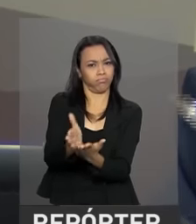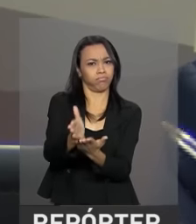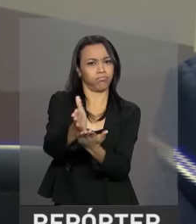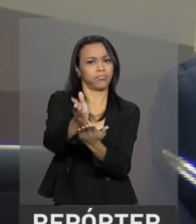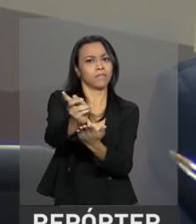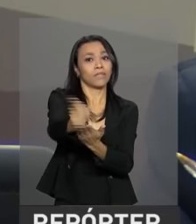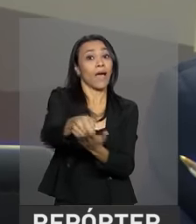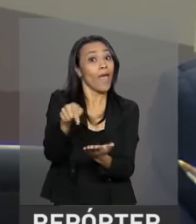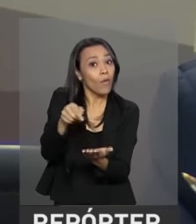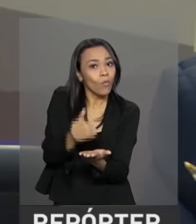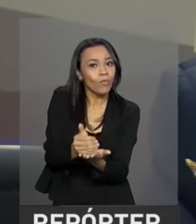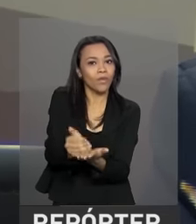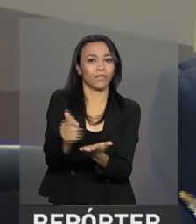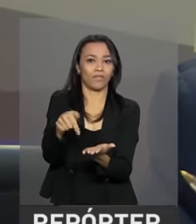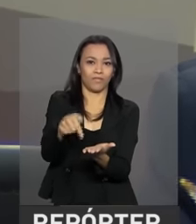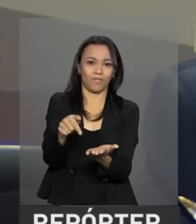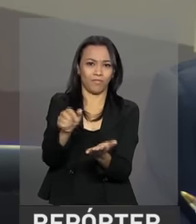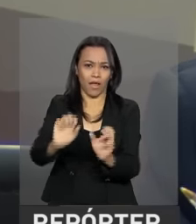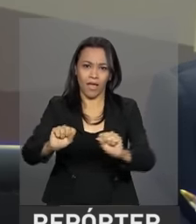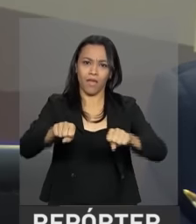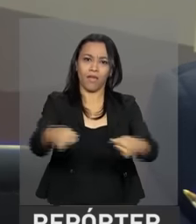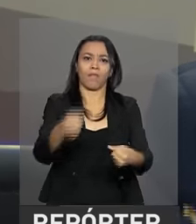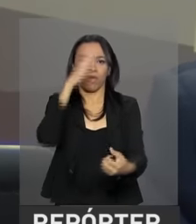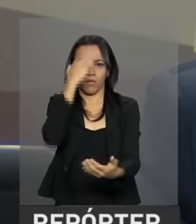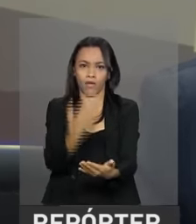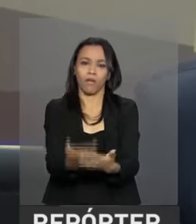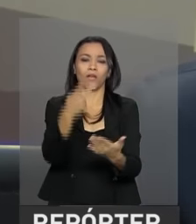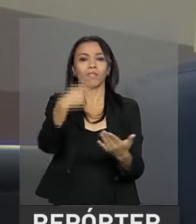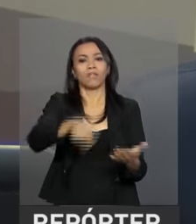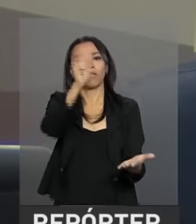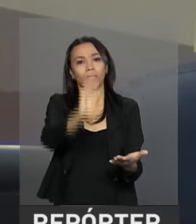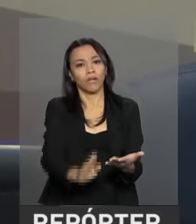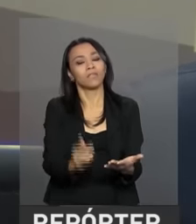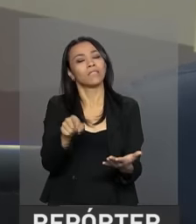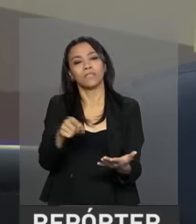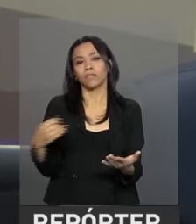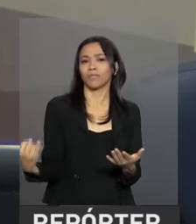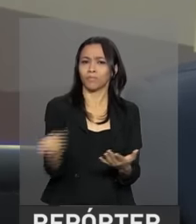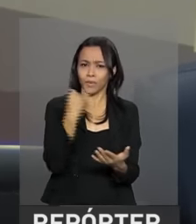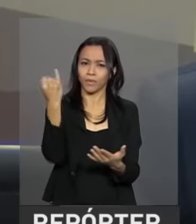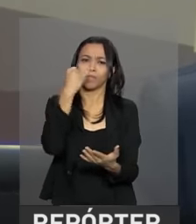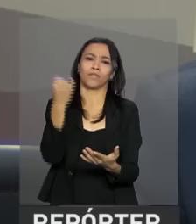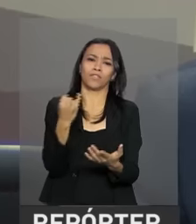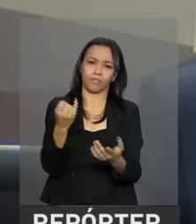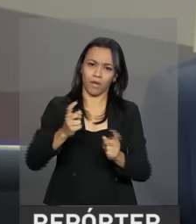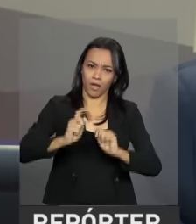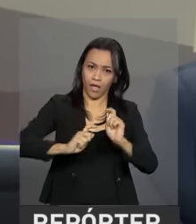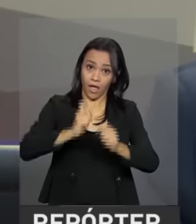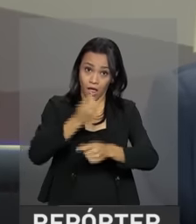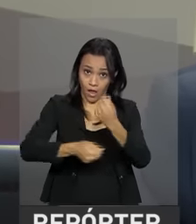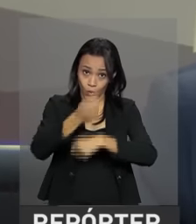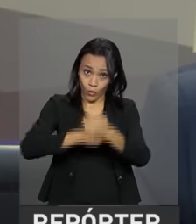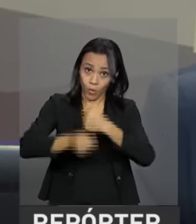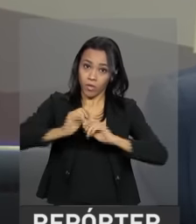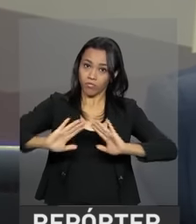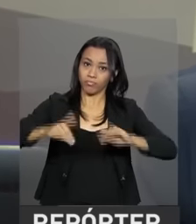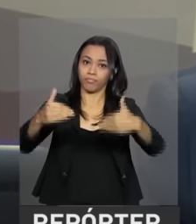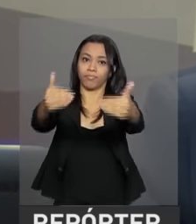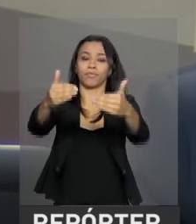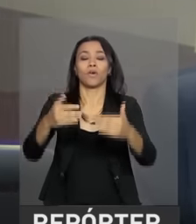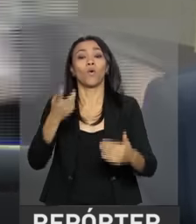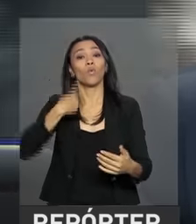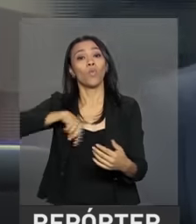o início da recuperação de confiança, essencial para a retomada da economia. O nosso objetivo